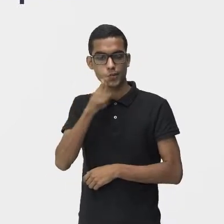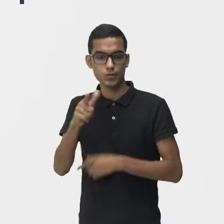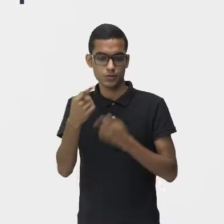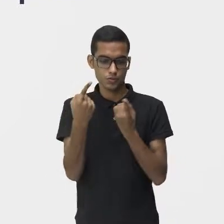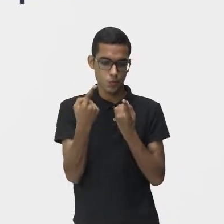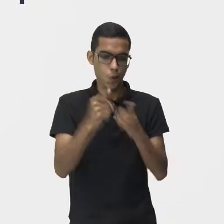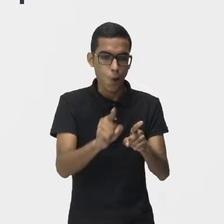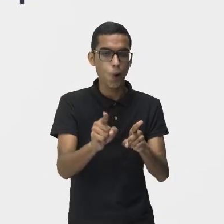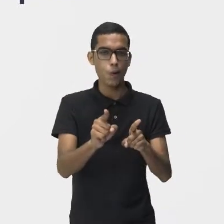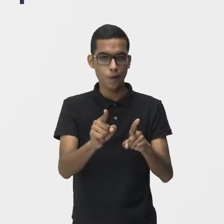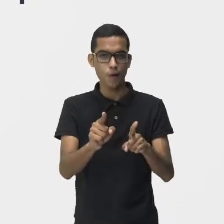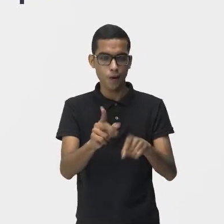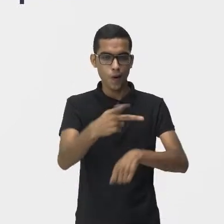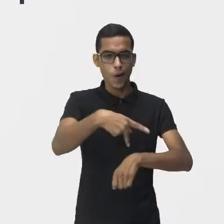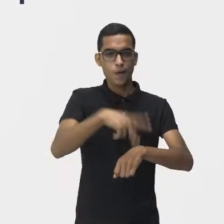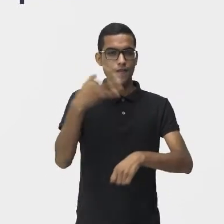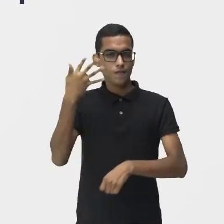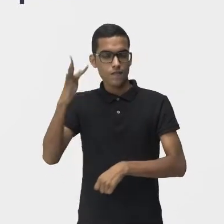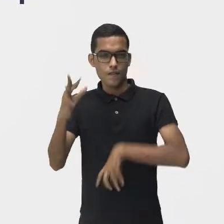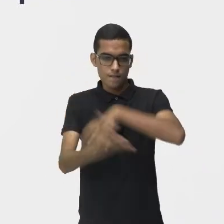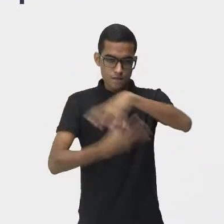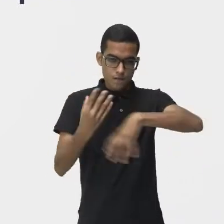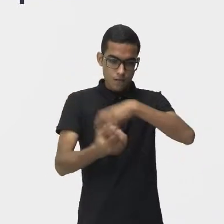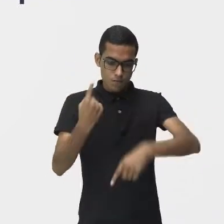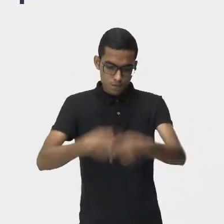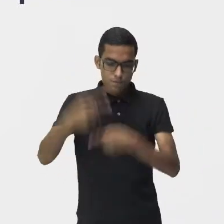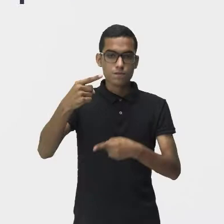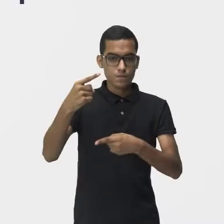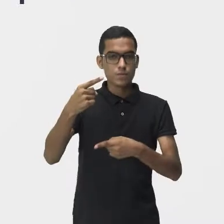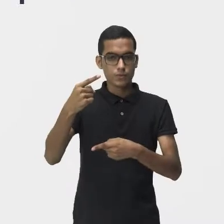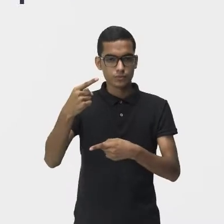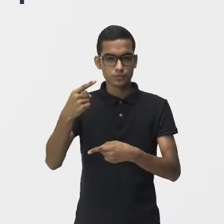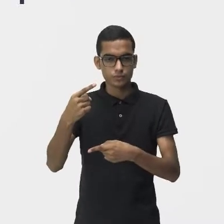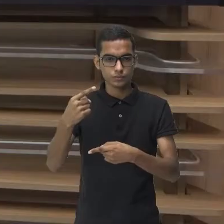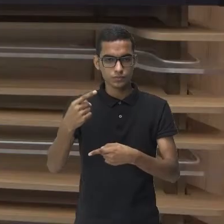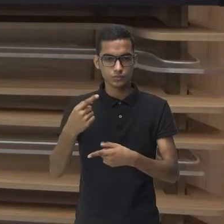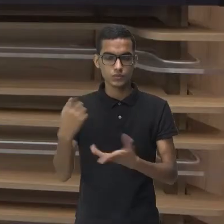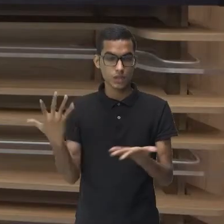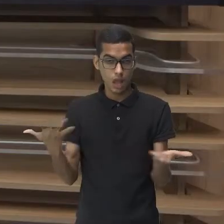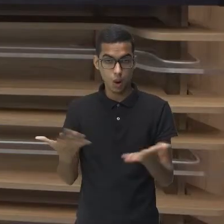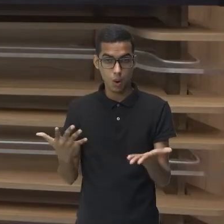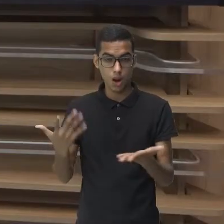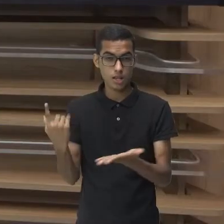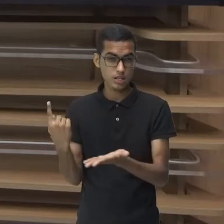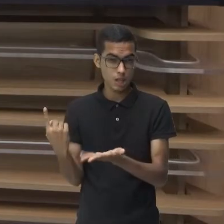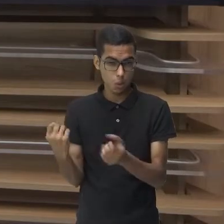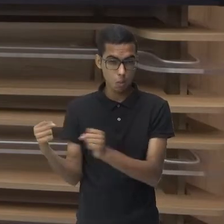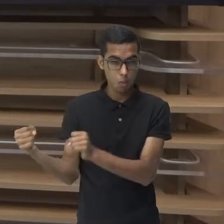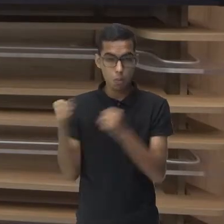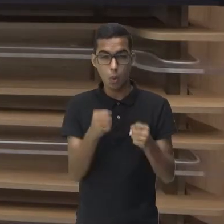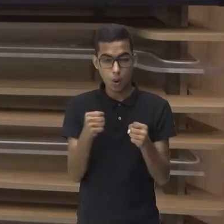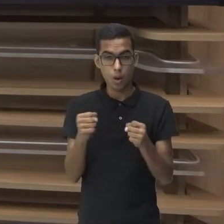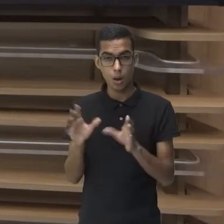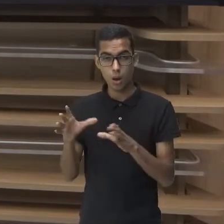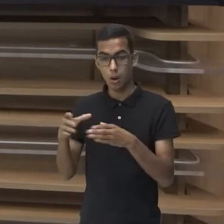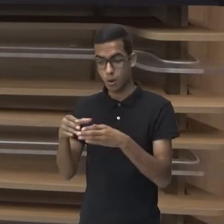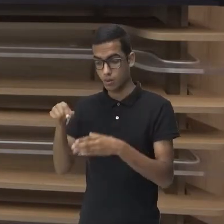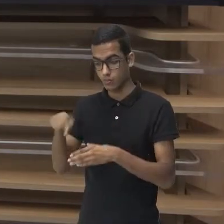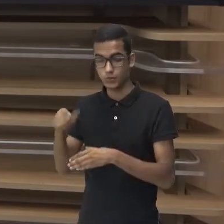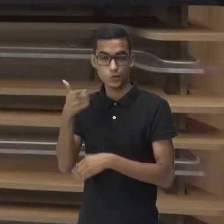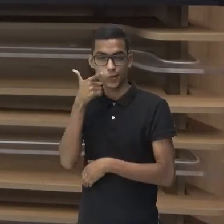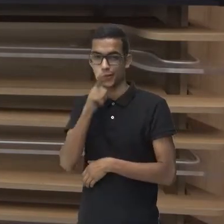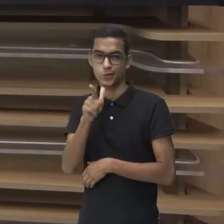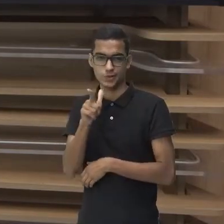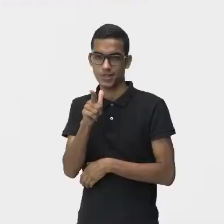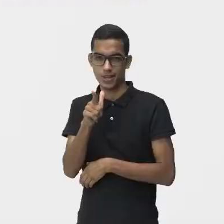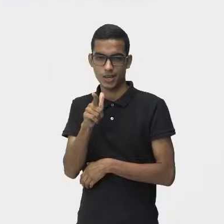França revolucionária. Quem está no poder nesse momento são os girondinos, que não conseguem ali contornar toda essa